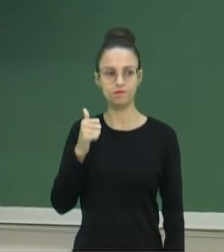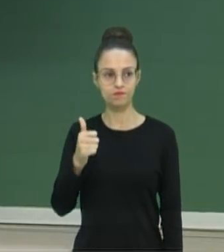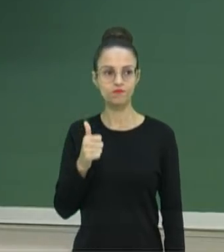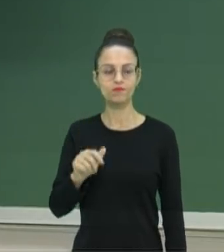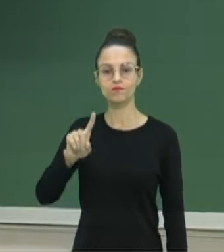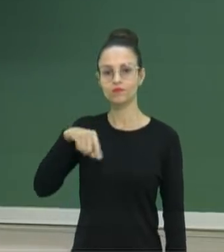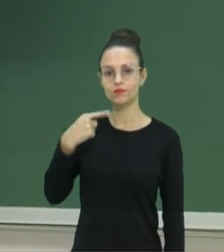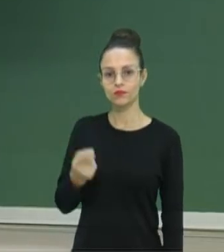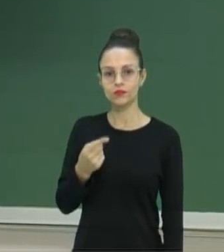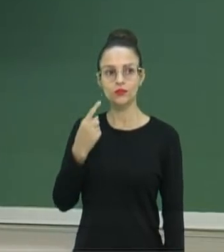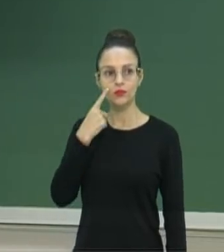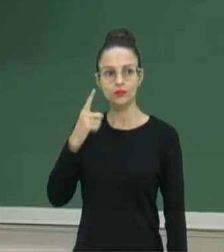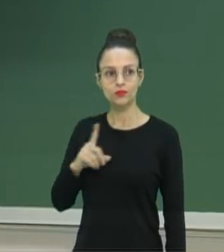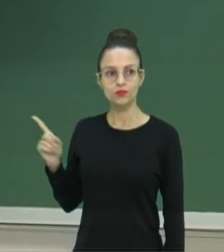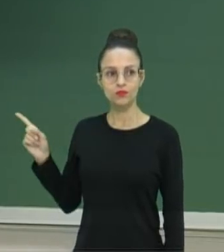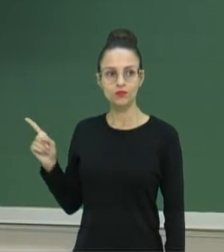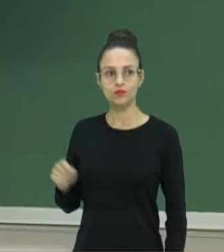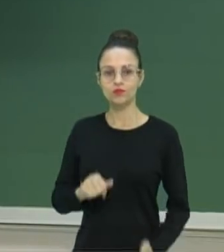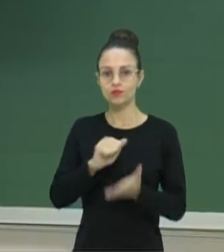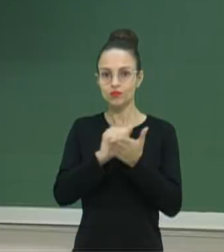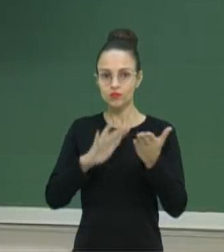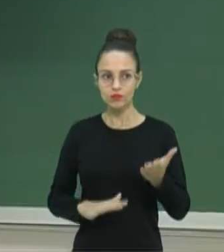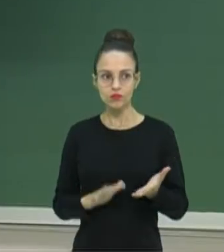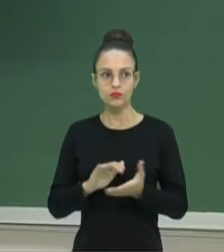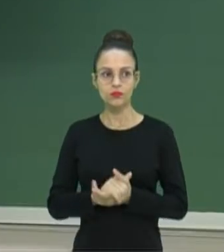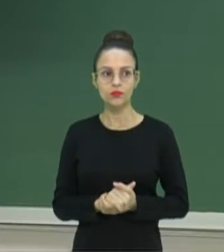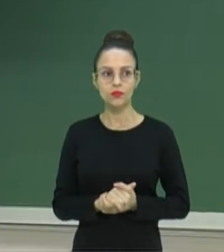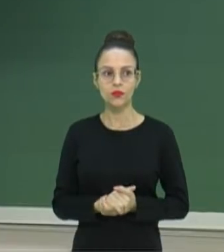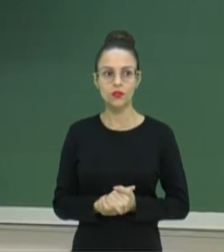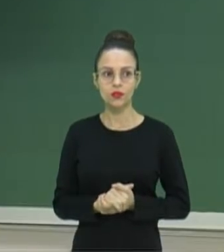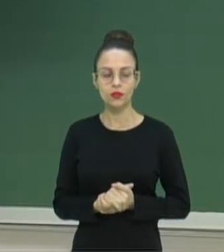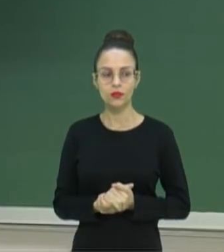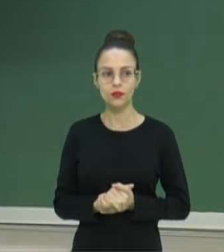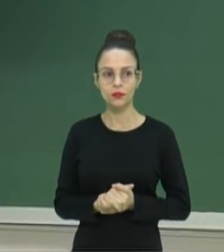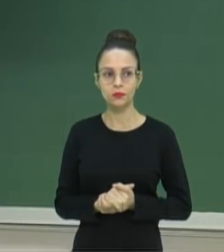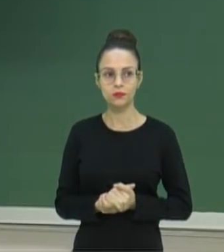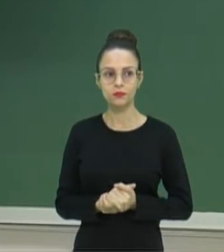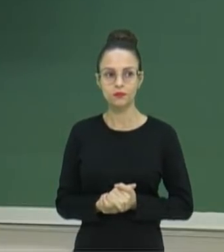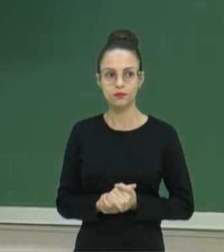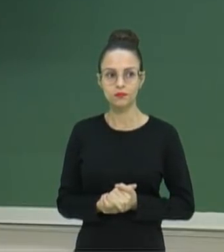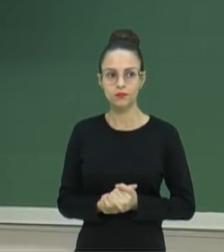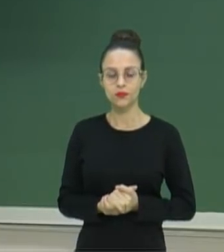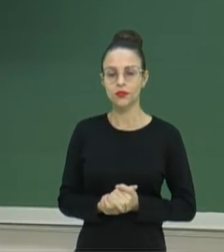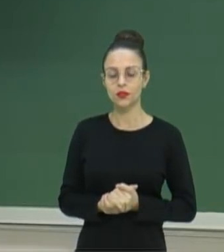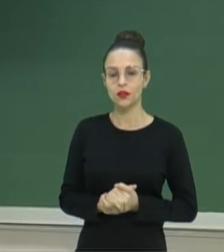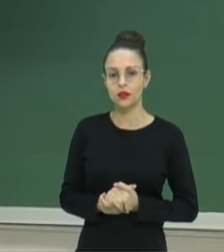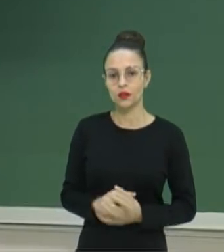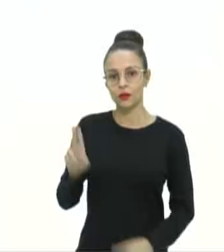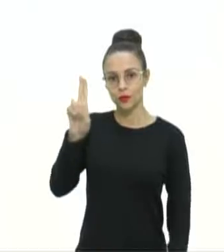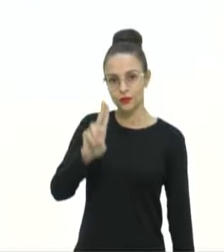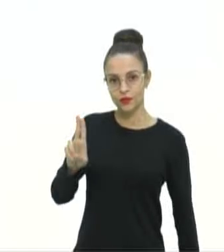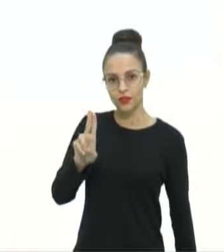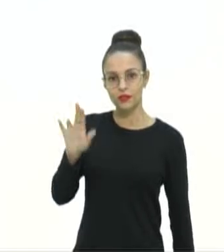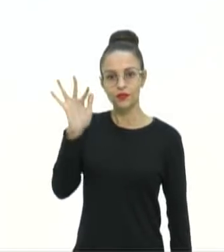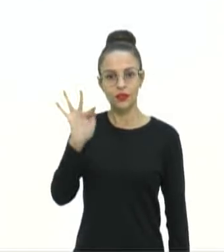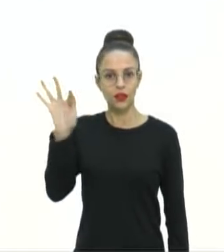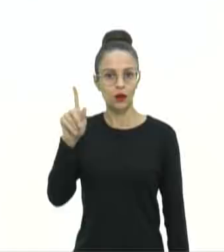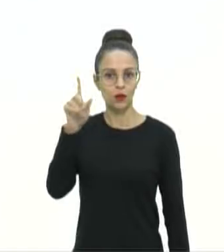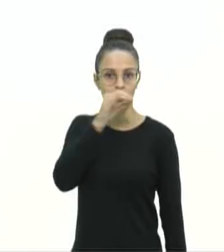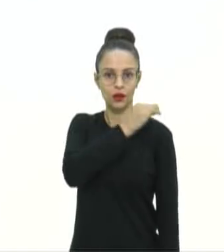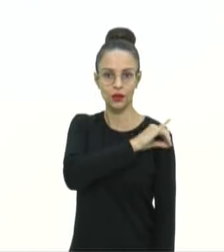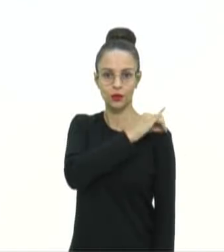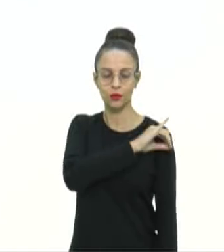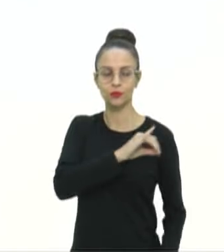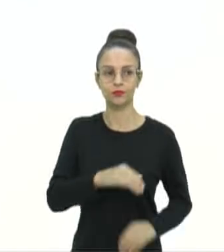passar para o próximo ponto, próximo exercício. Aqui, um exercício da Federal lá do Rio. Diz o seguinte para